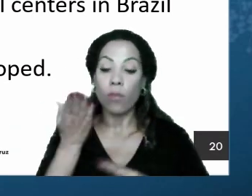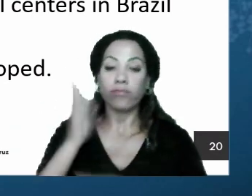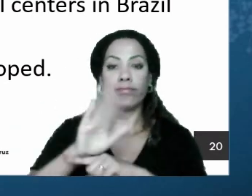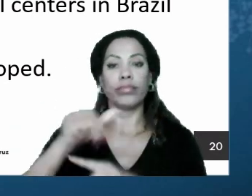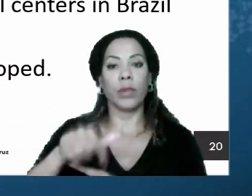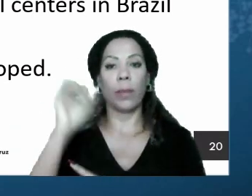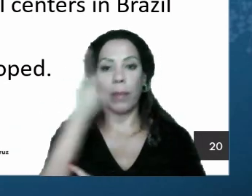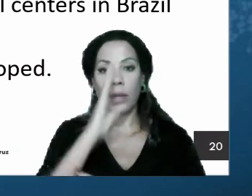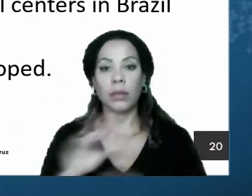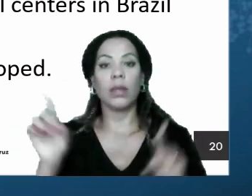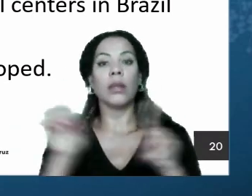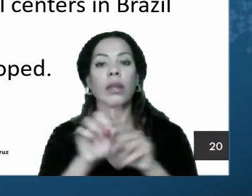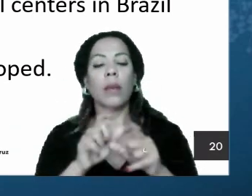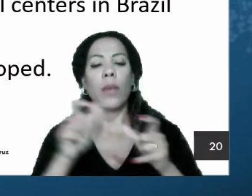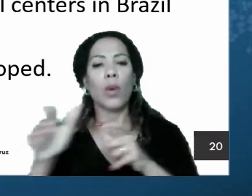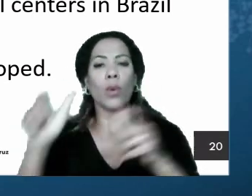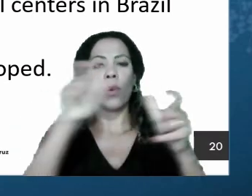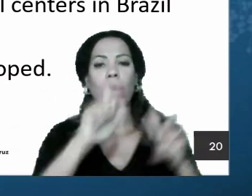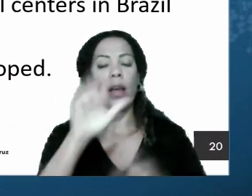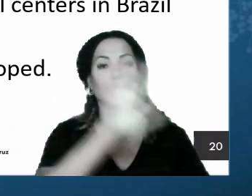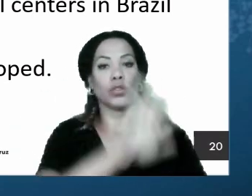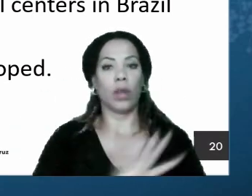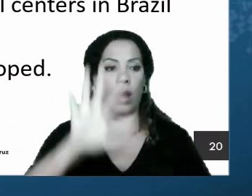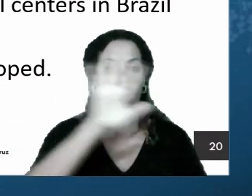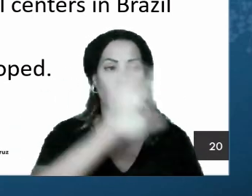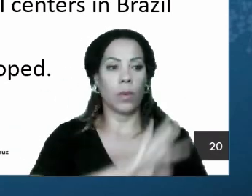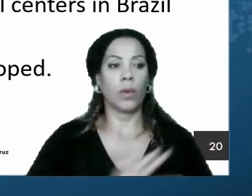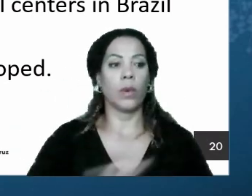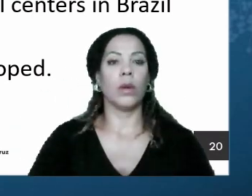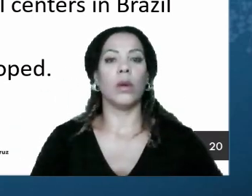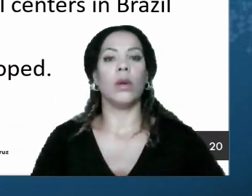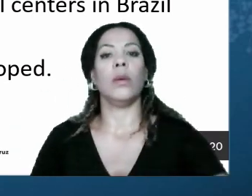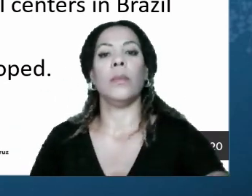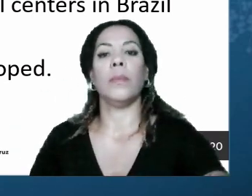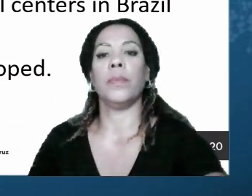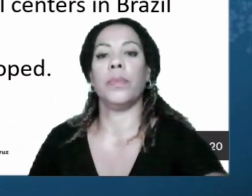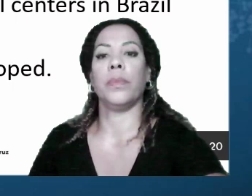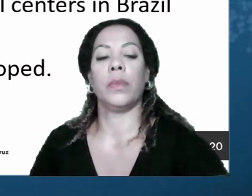região latino-americana de uma forma geral. O custo será cerca de